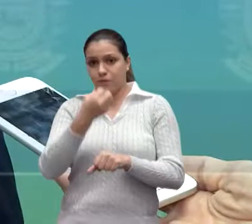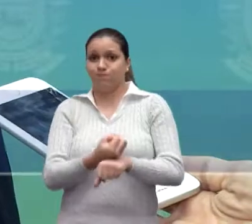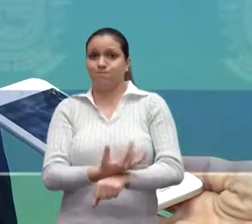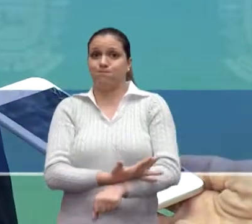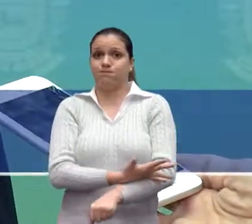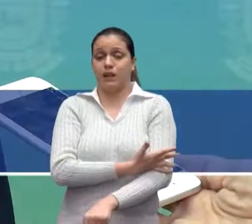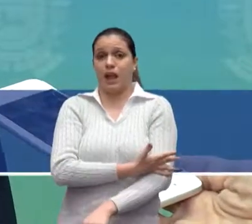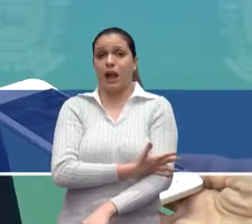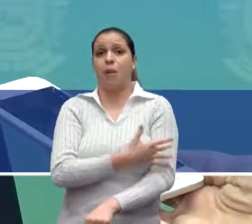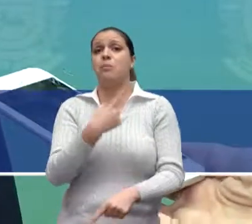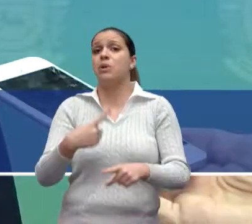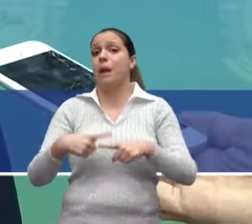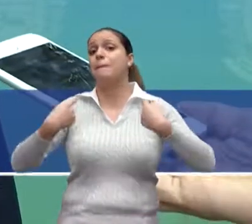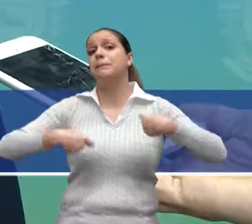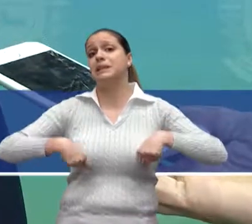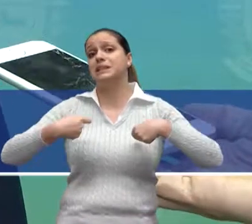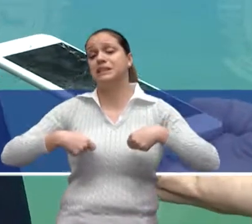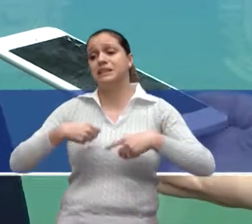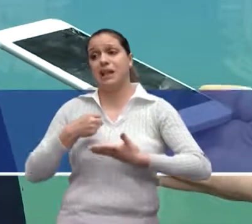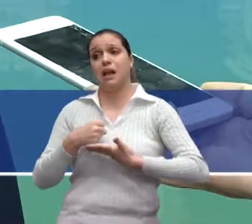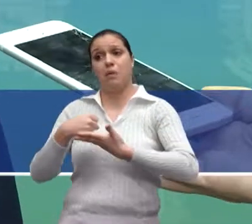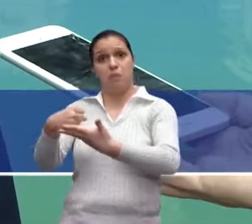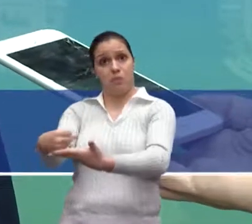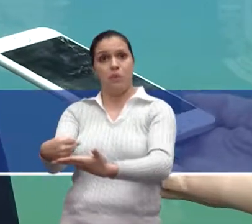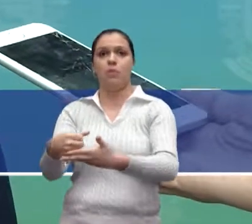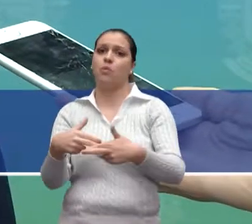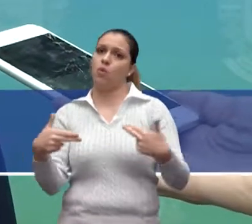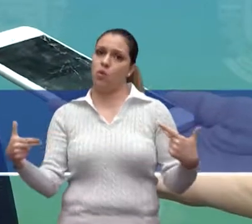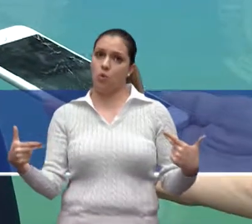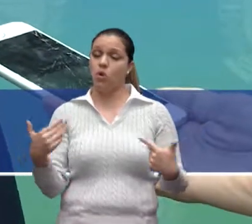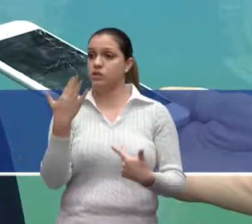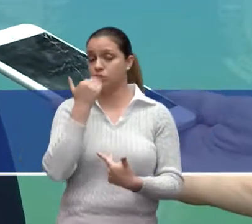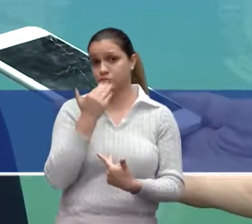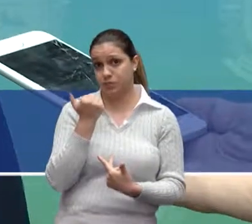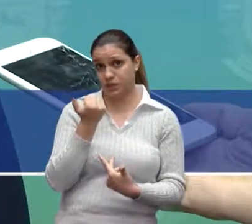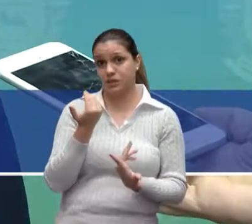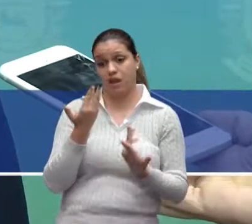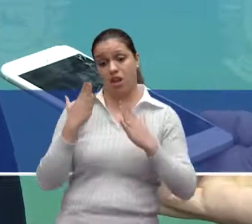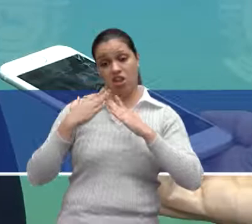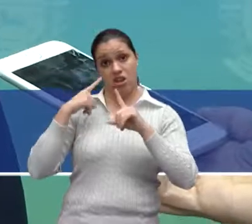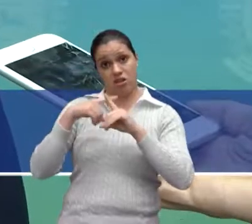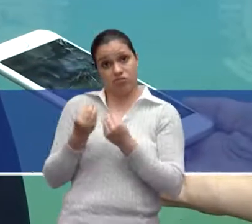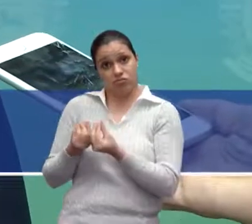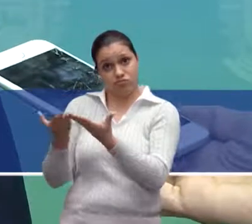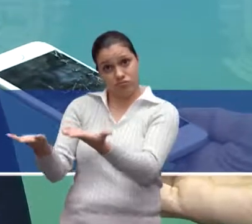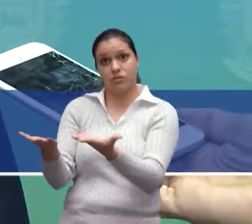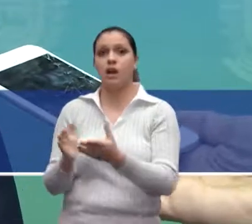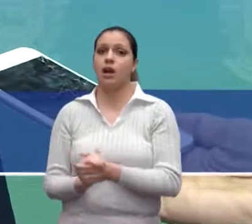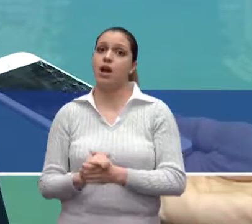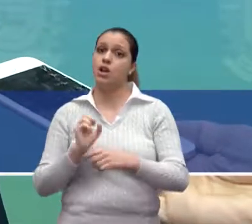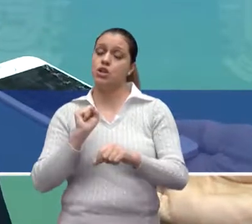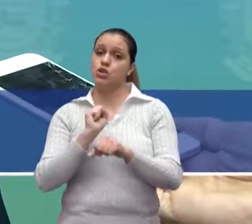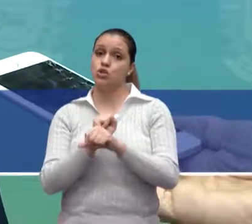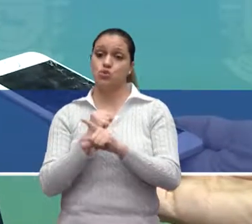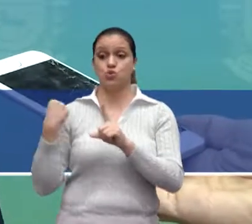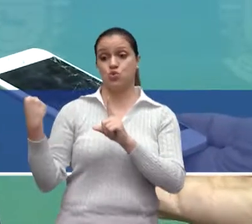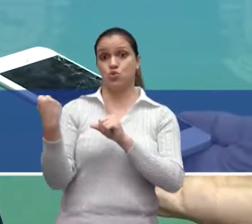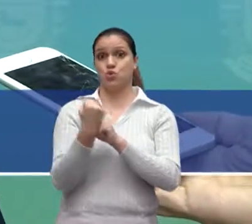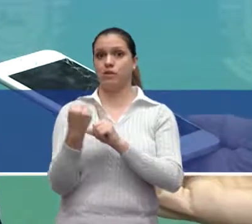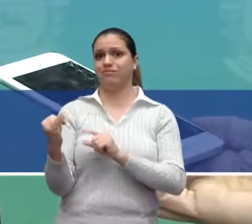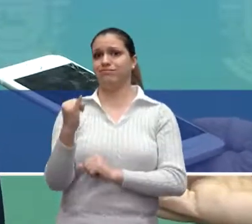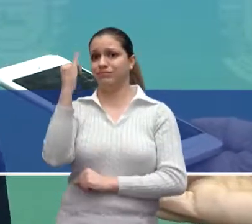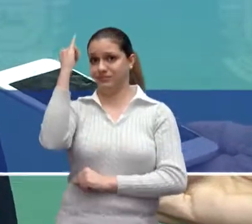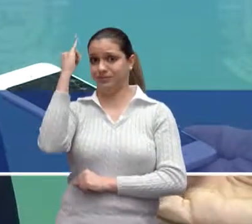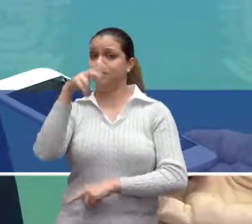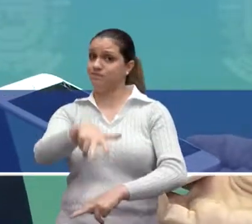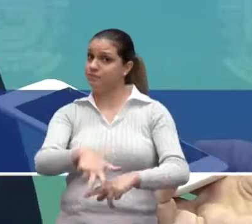questão da necessidade de receber um auxílio na parte de alimentos, enfim, um auxílio na